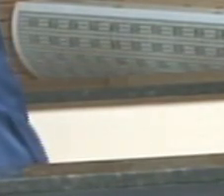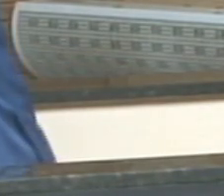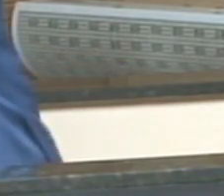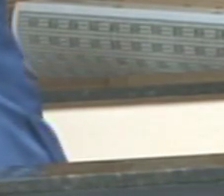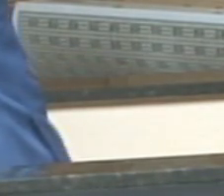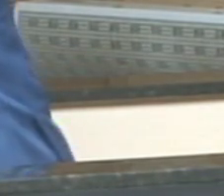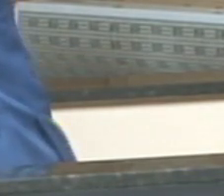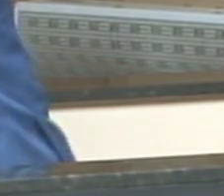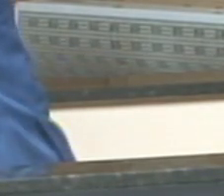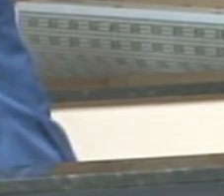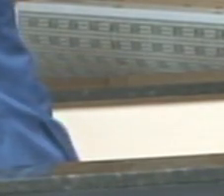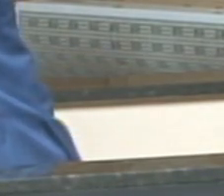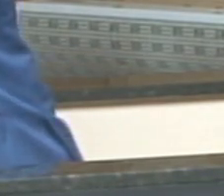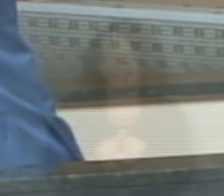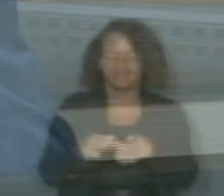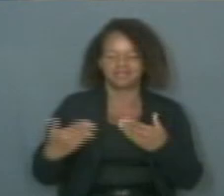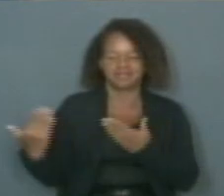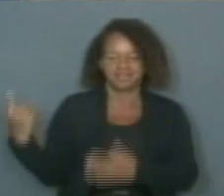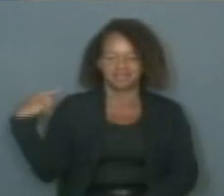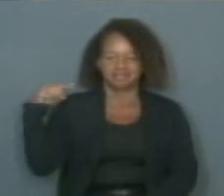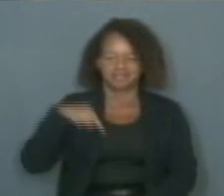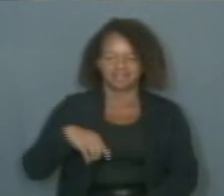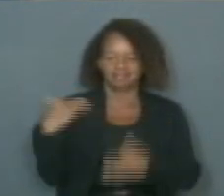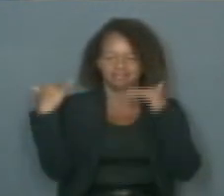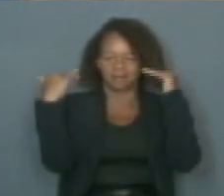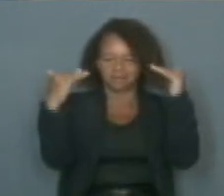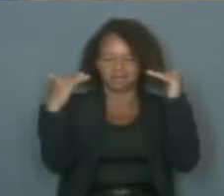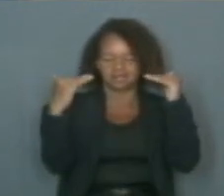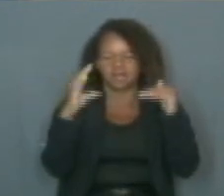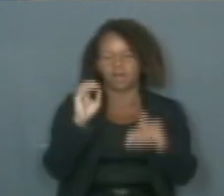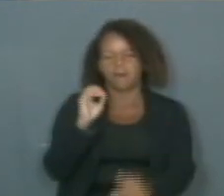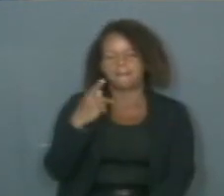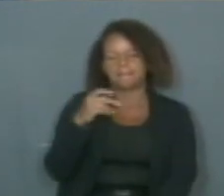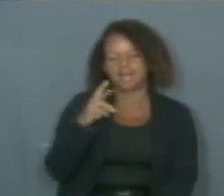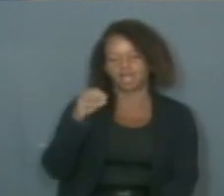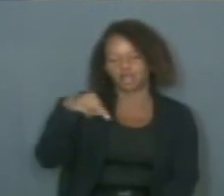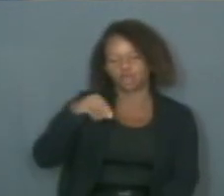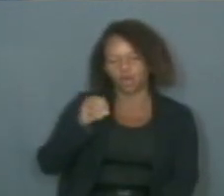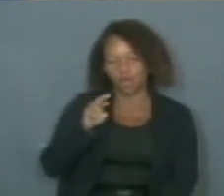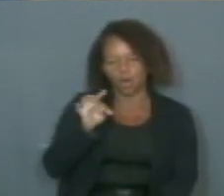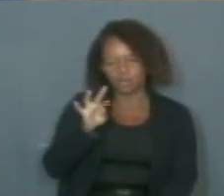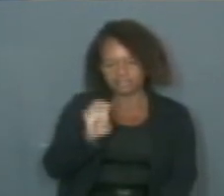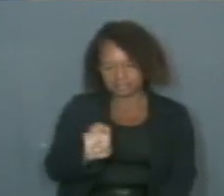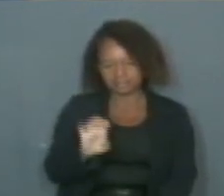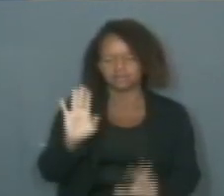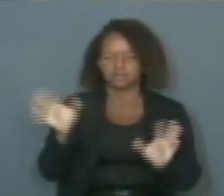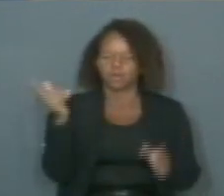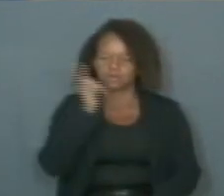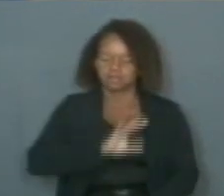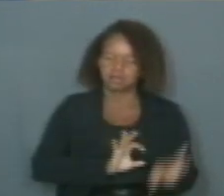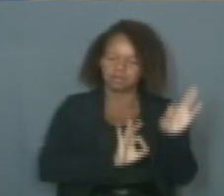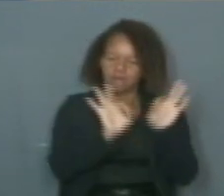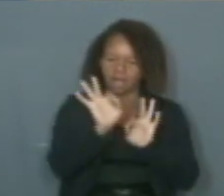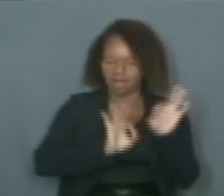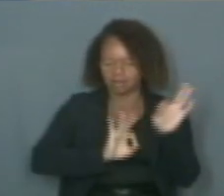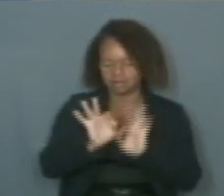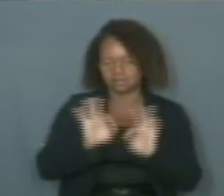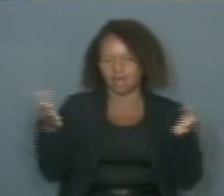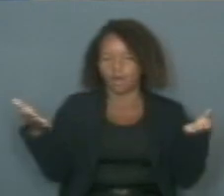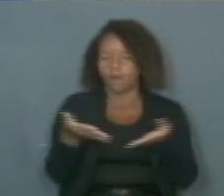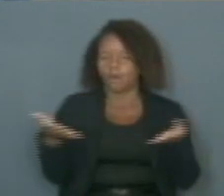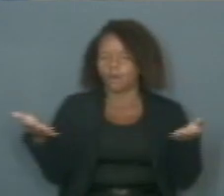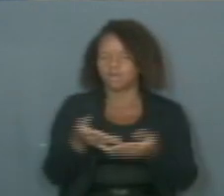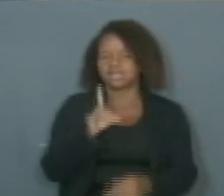venho enaltecer a Copernorte. Conseguimos nos organizar, hoje